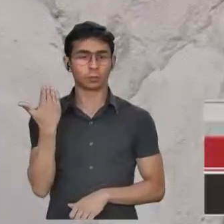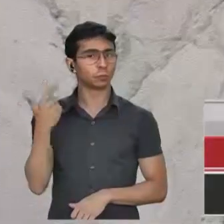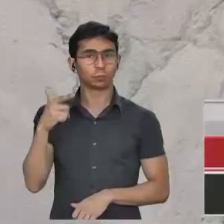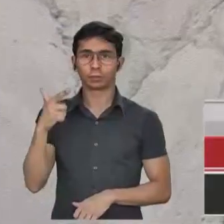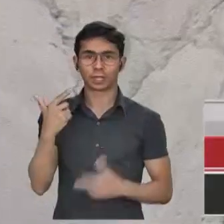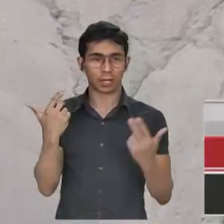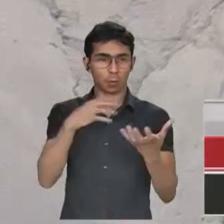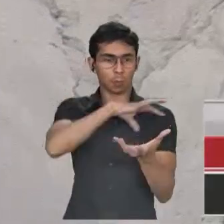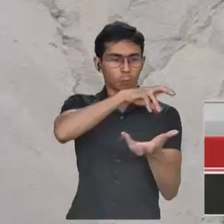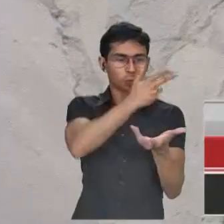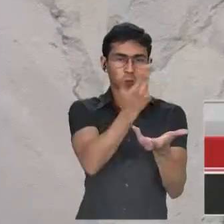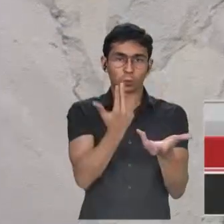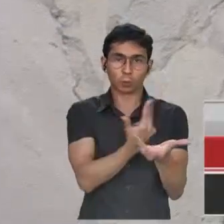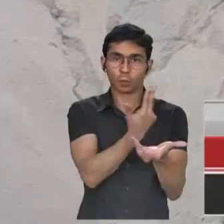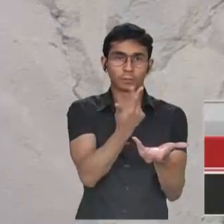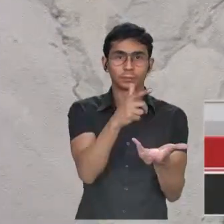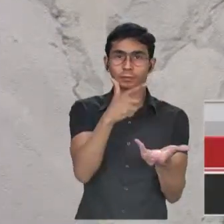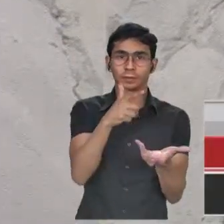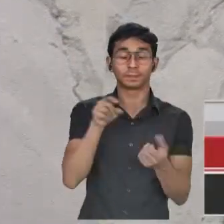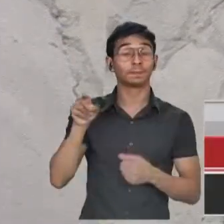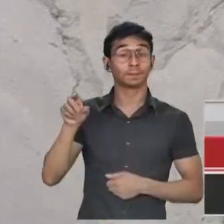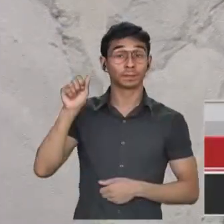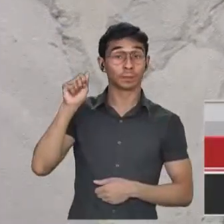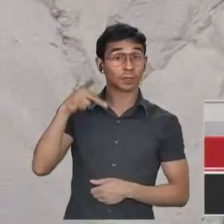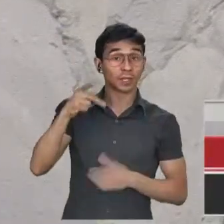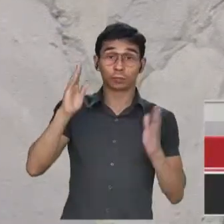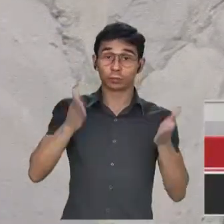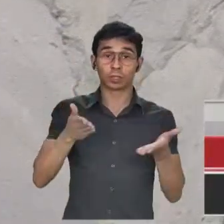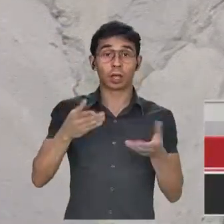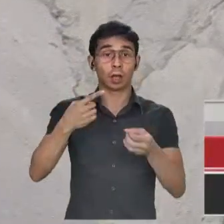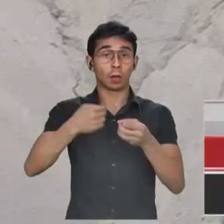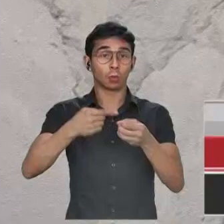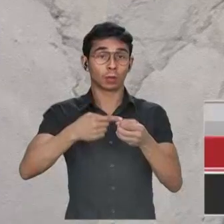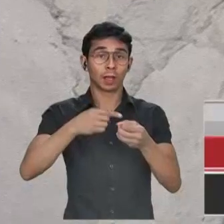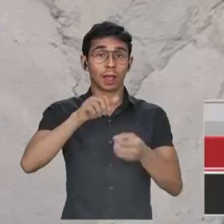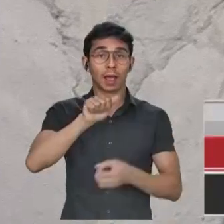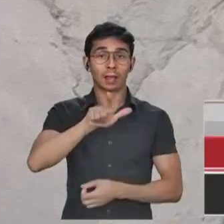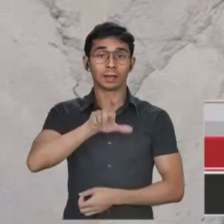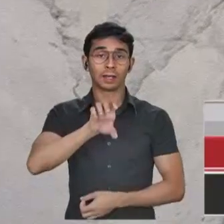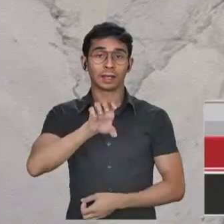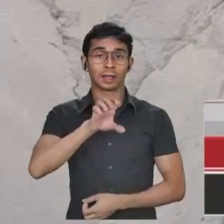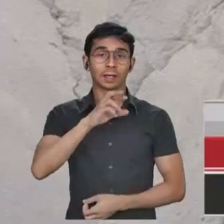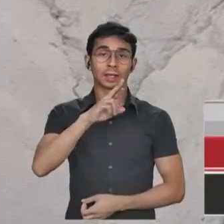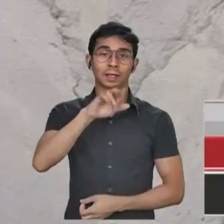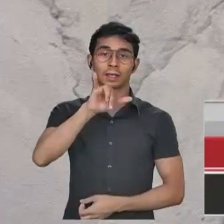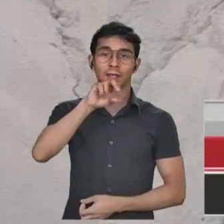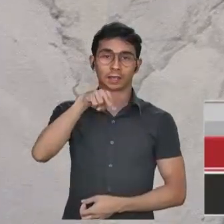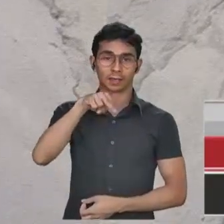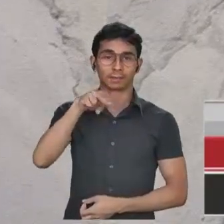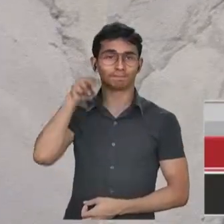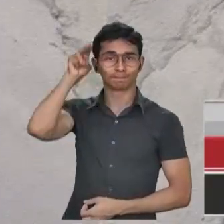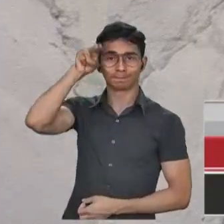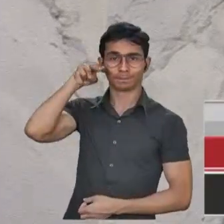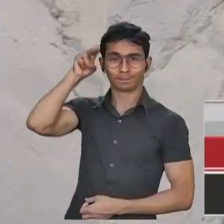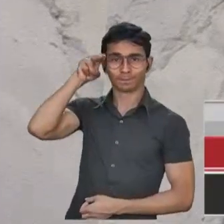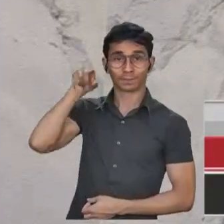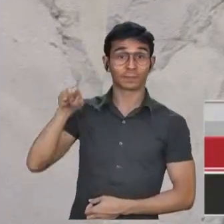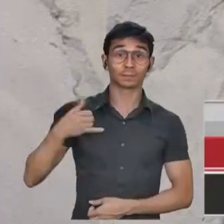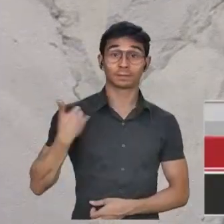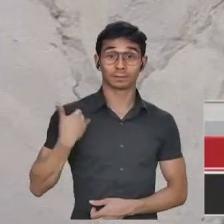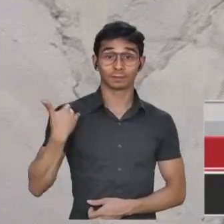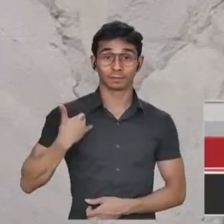aposentado foi morto no bairro do alecrim em natal no rio grande do norte é um policial de 43 anos de